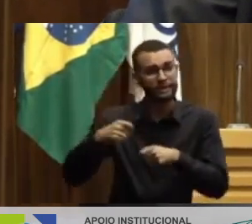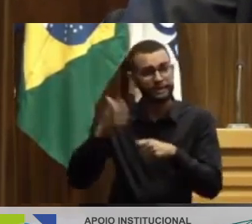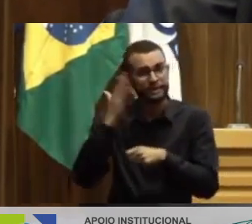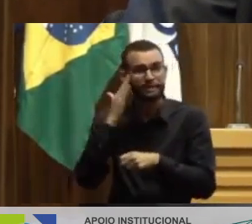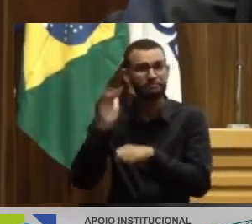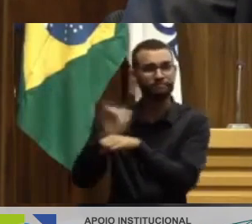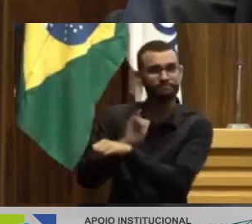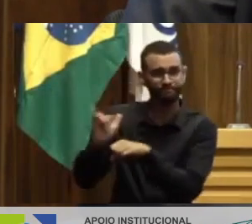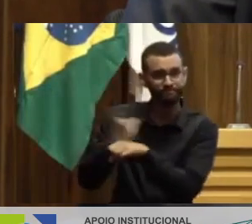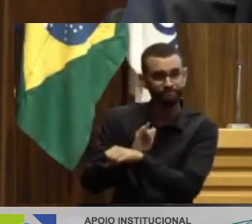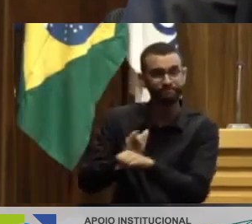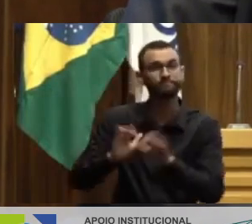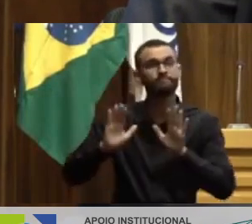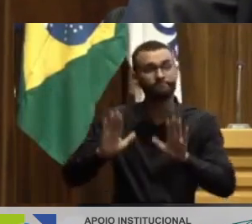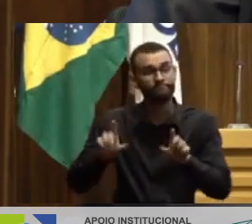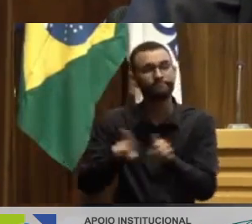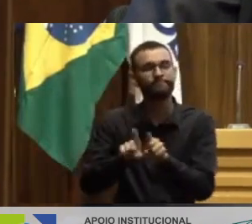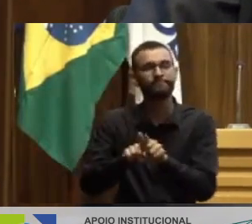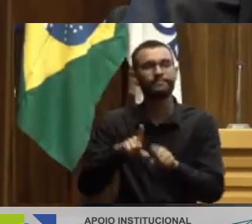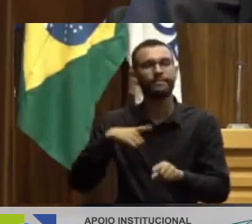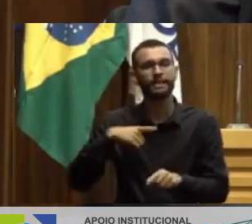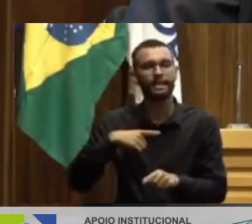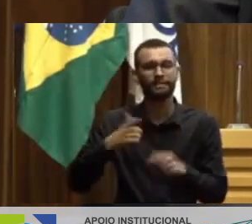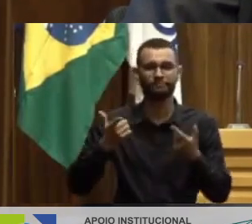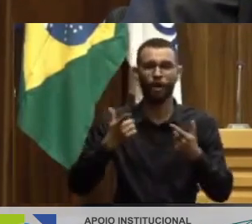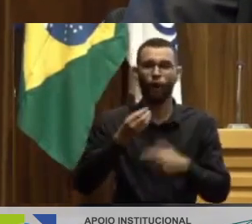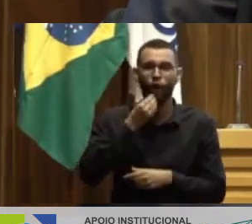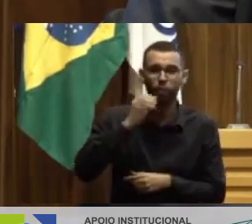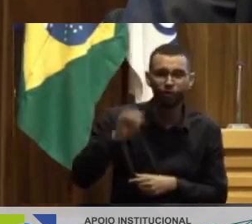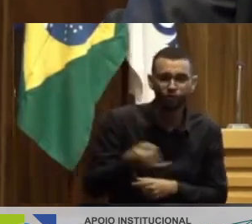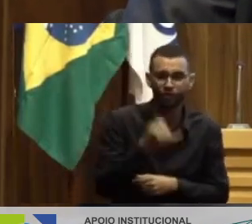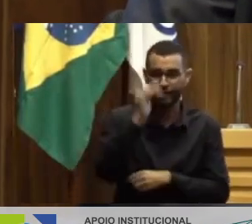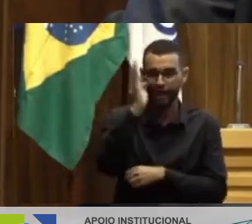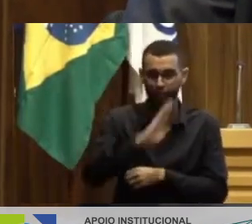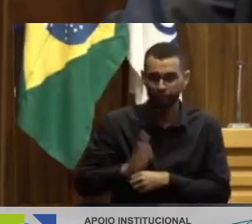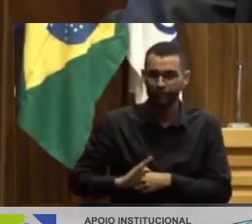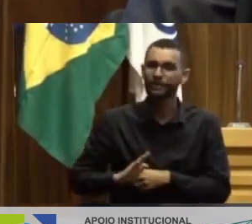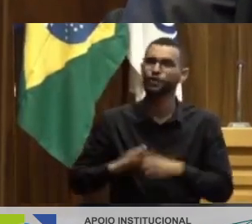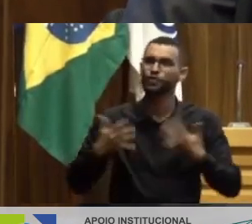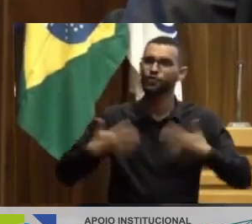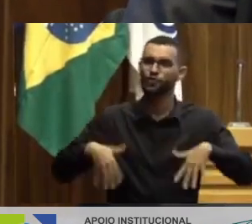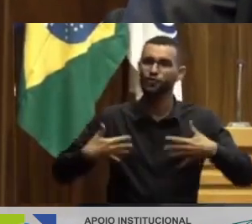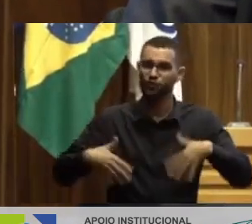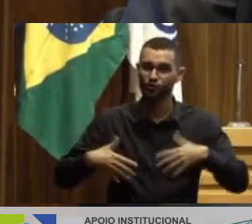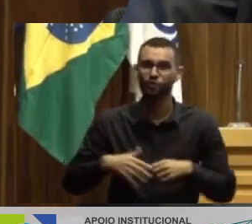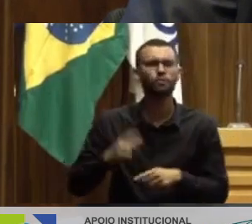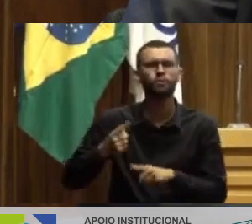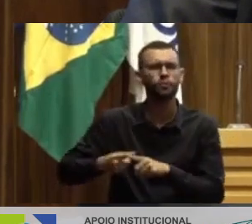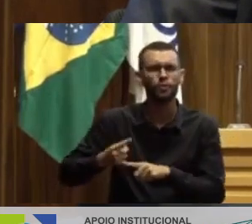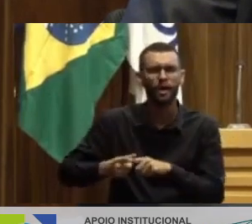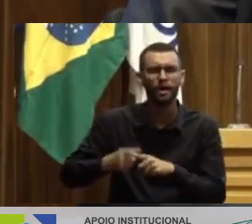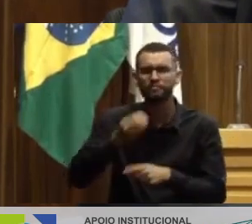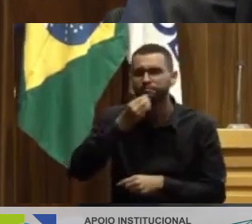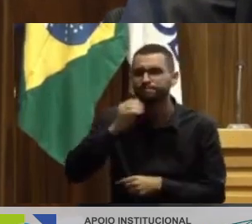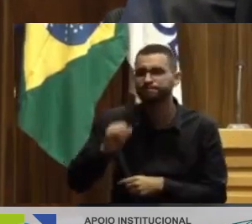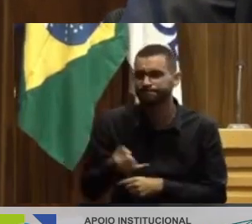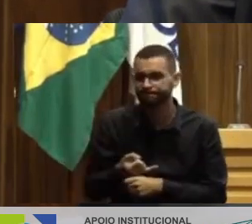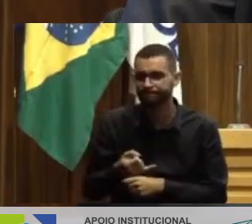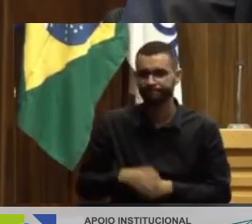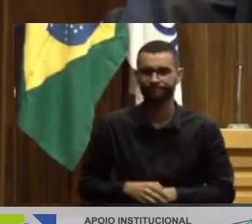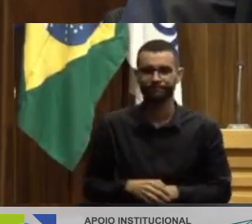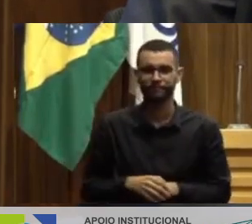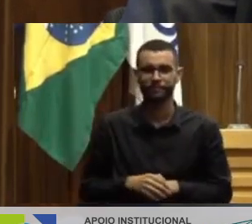também é uma janela de oportunidades para o Brasil. Por que é uma janela de oportunidade? Primeiro, porque a